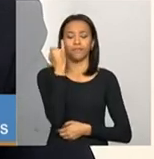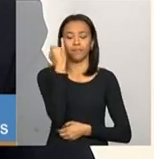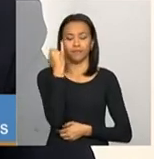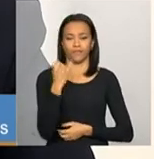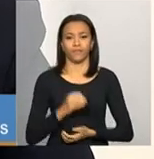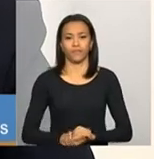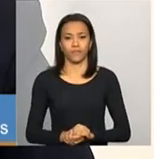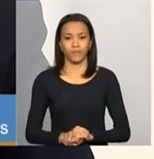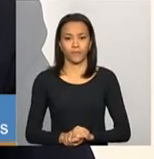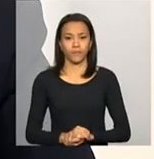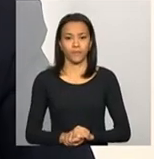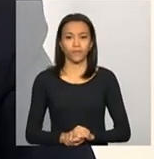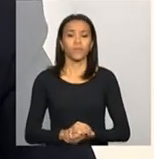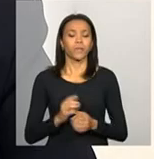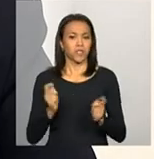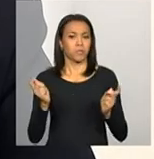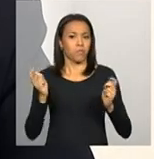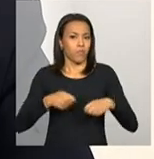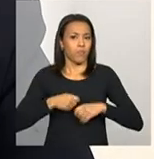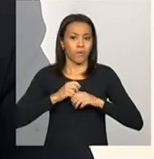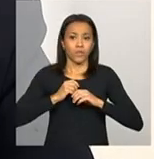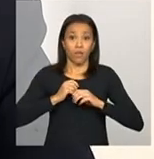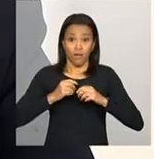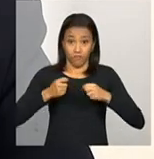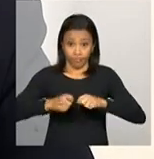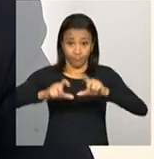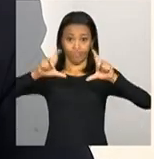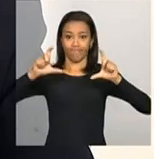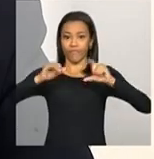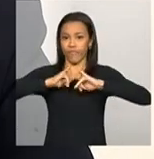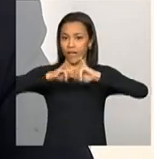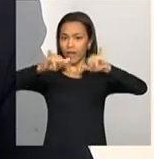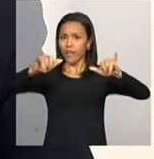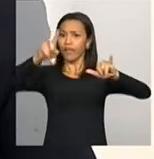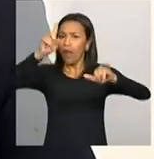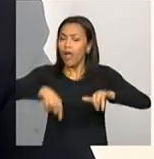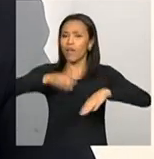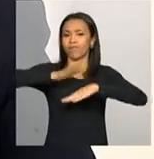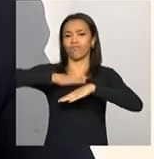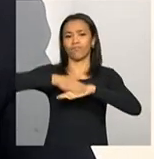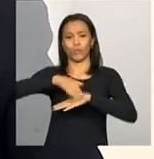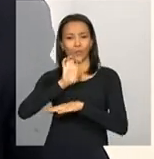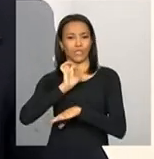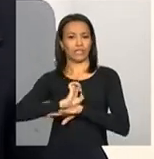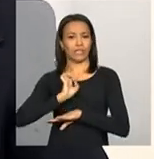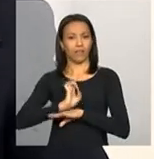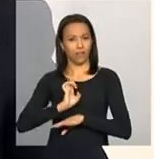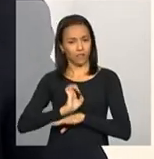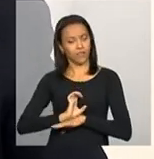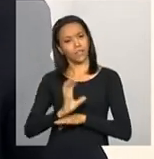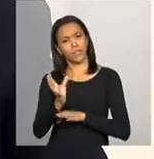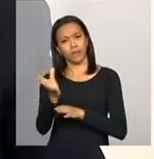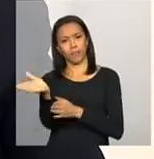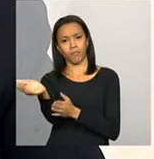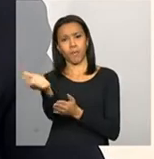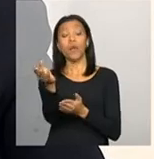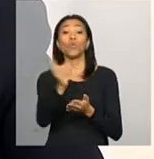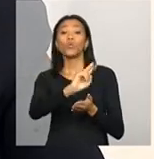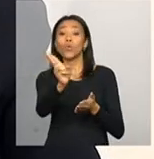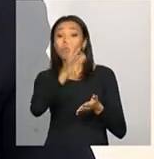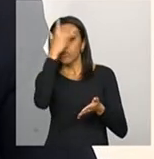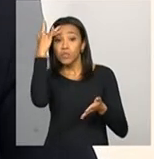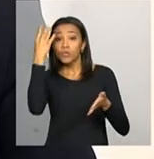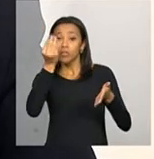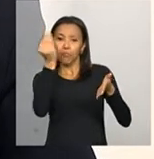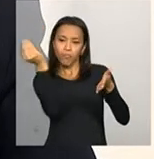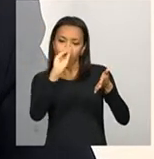se destaque, né, que o Estado que recebe também a relação dos beneficiários,